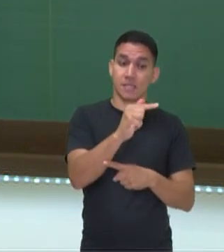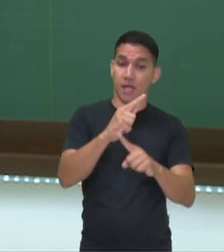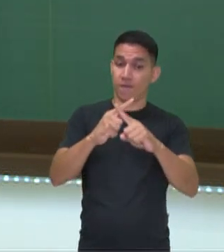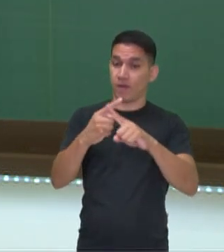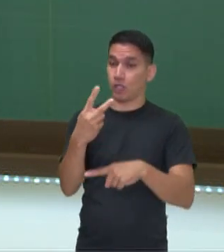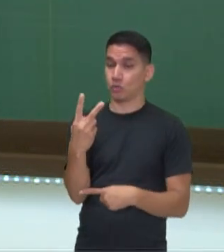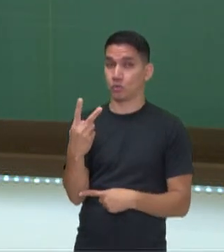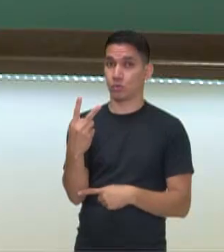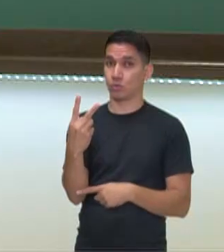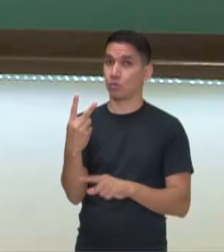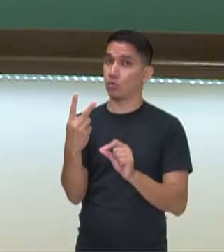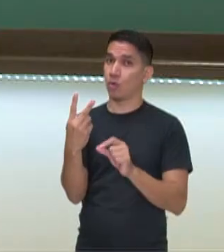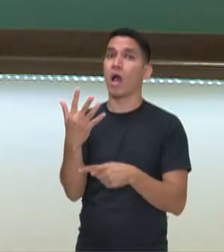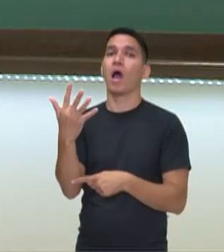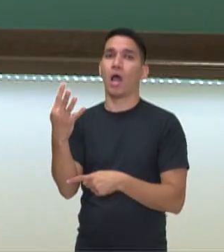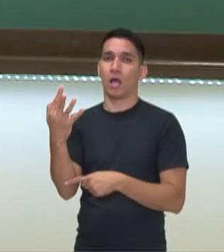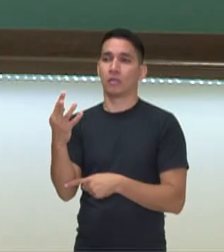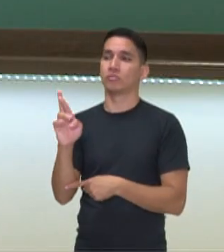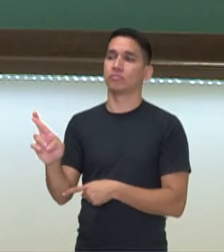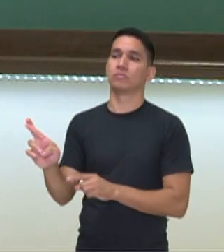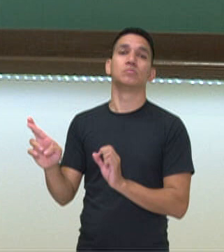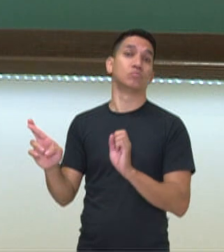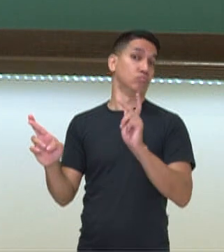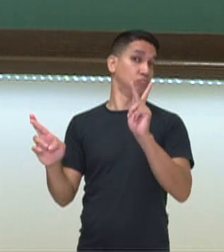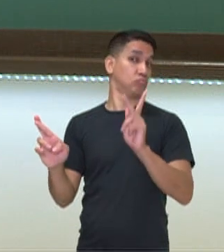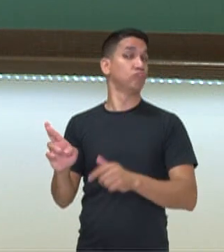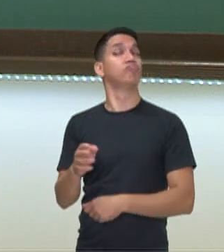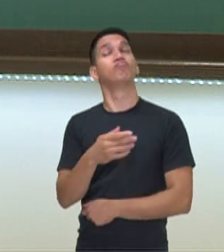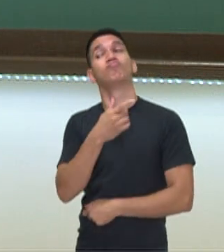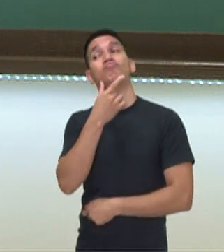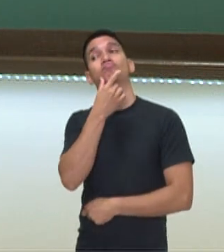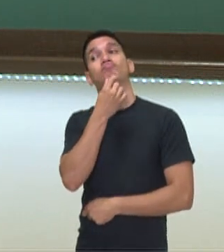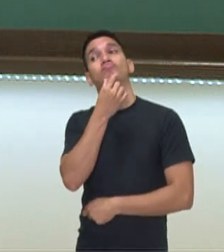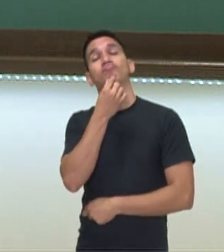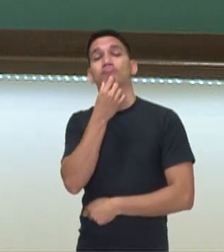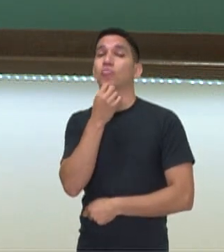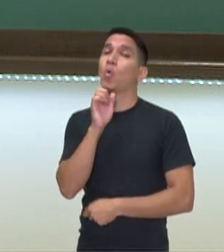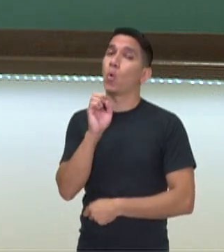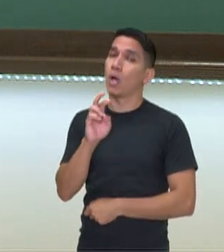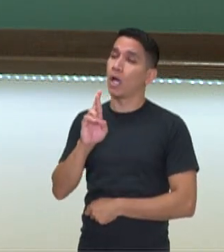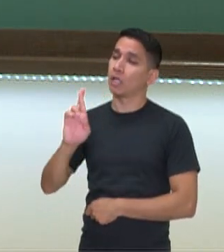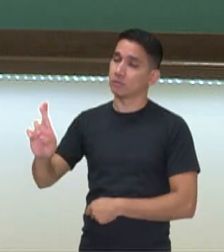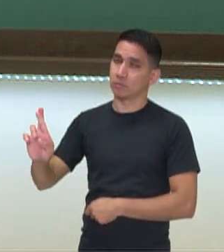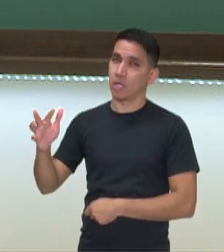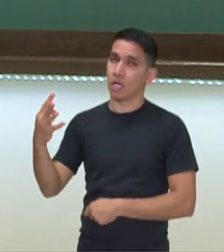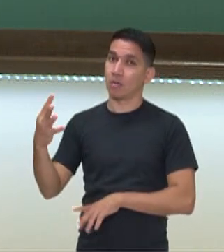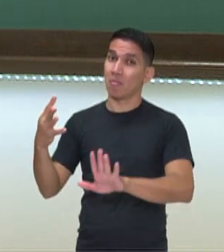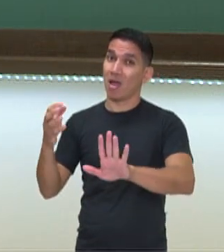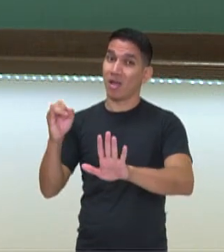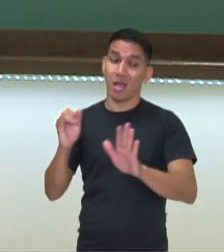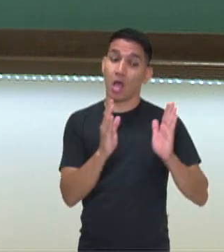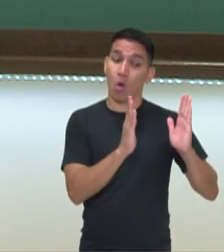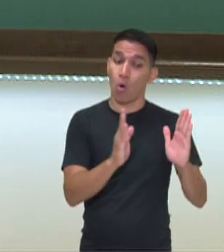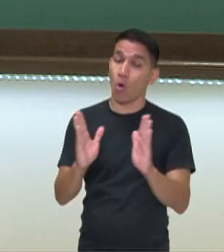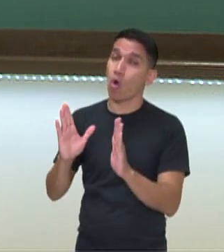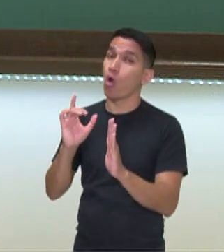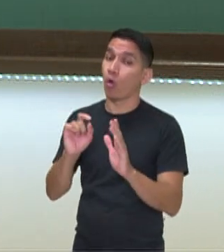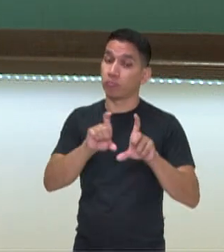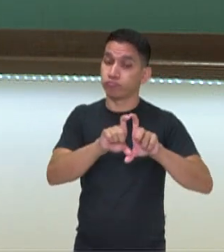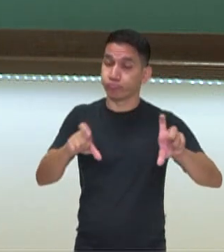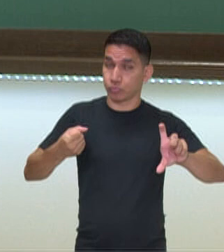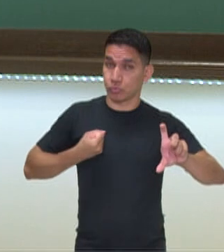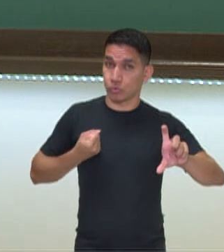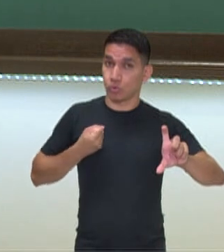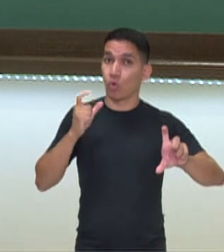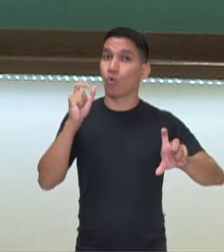vezes 2, 14. Deu 14, né? Mas se eu obedecer a ordem das expressões,